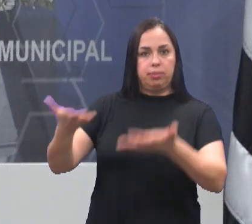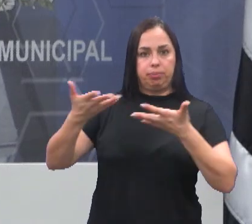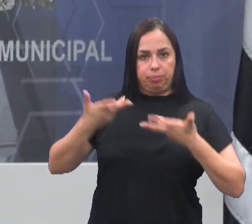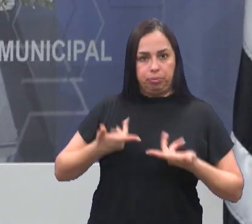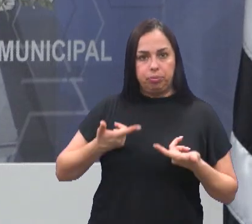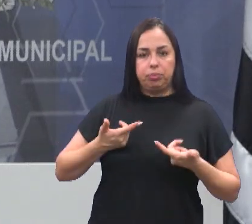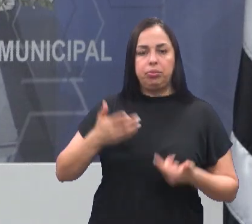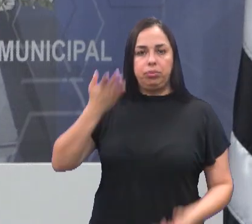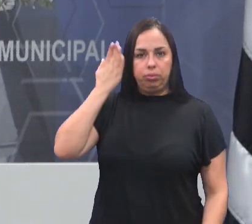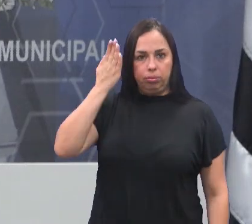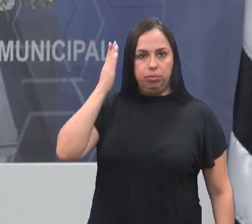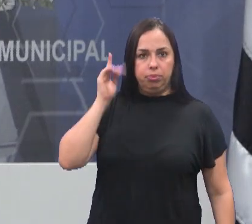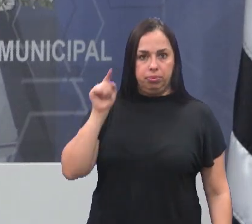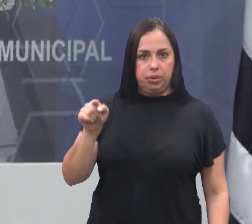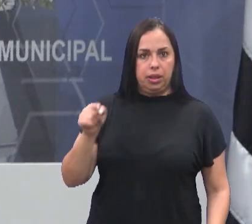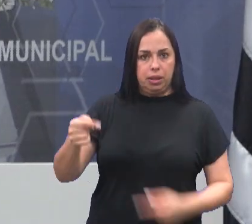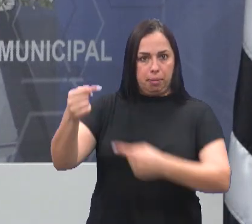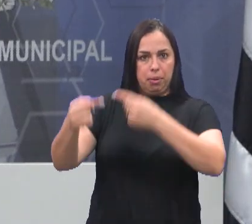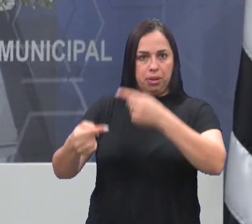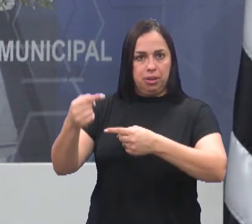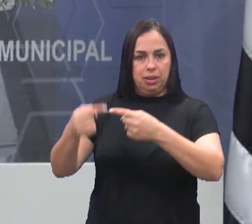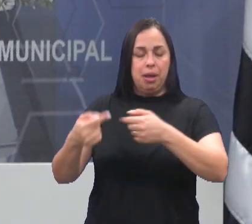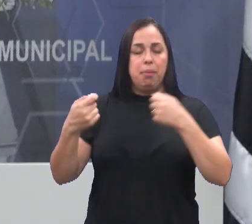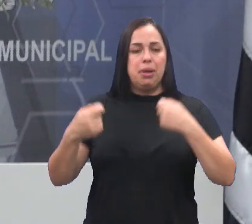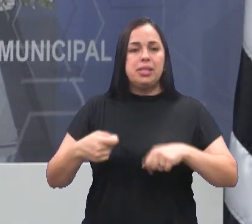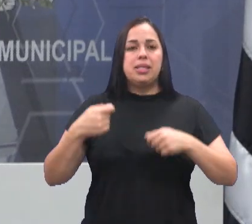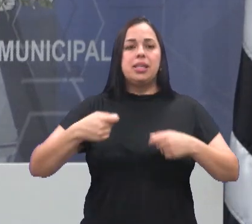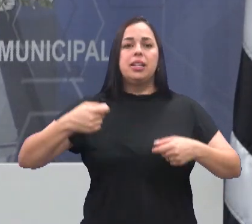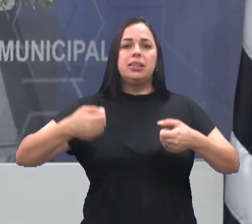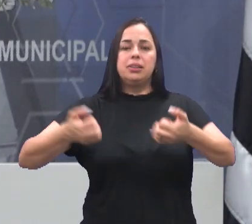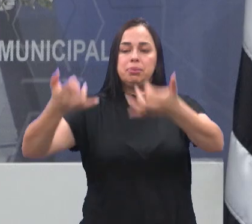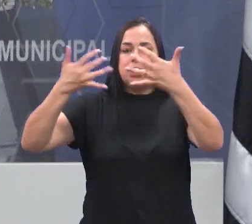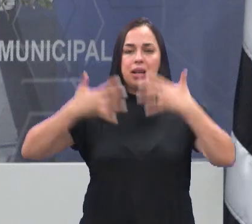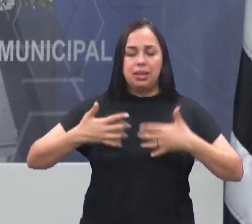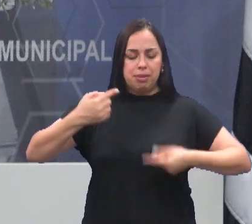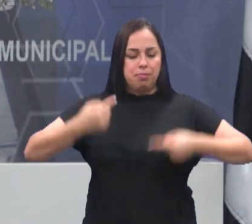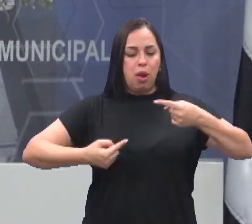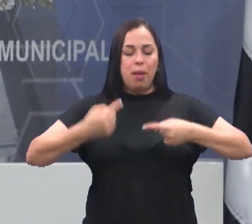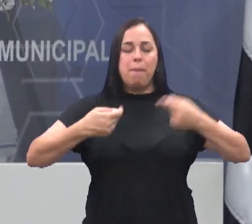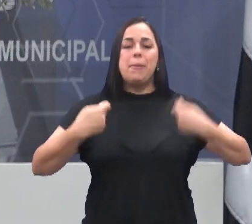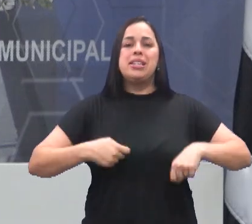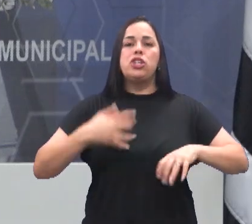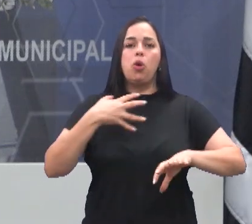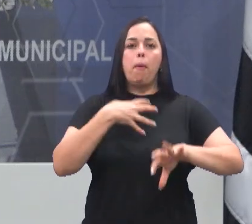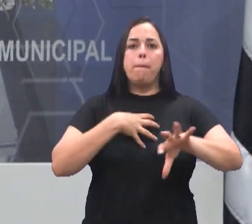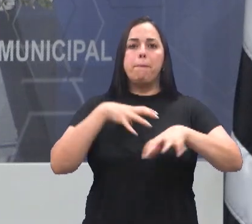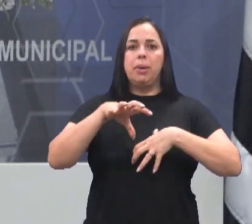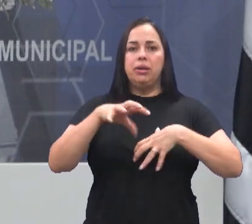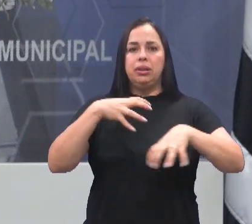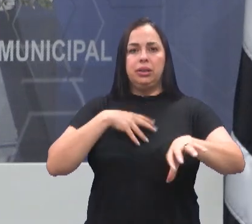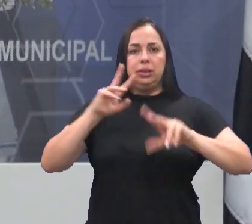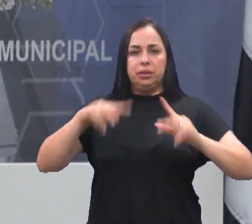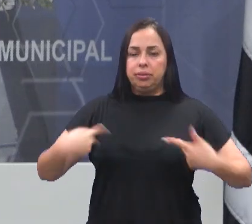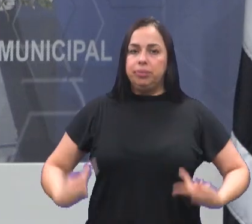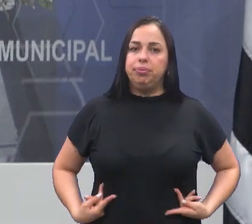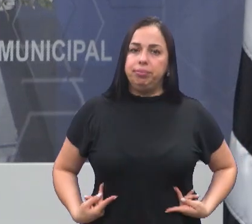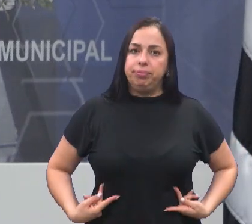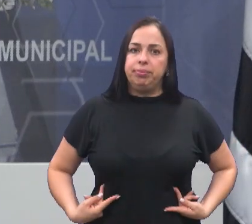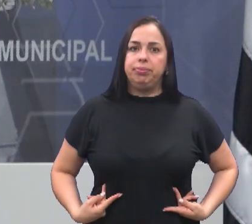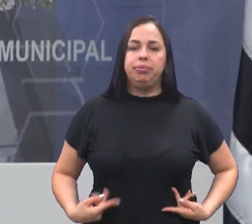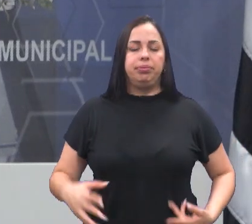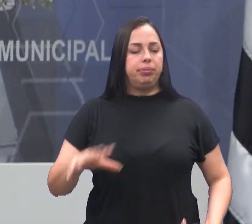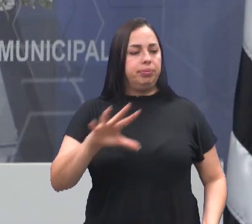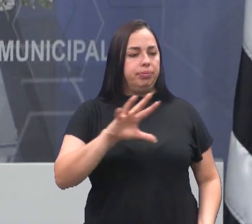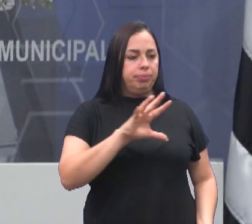gabinete, e ele falou assim, a política tem que ser mais humana. Eu acho que eu trago isso para cá também, como você falou também, humanidade, né? O amor à